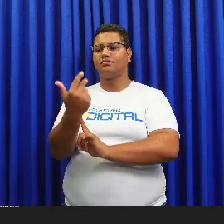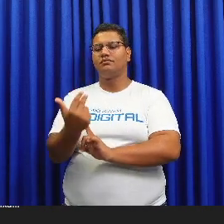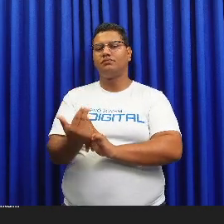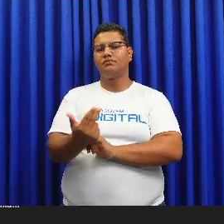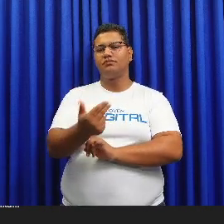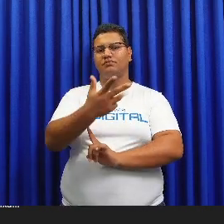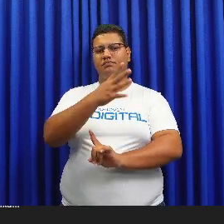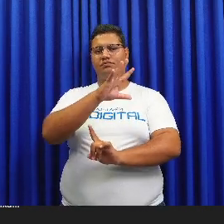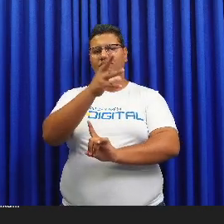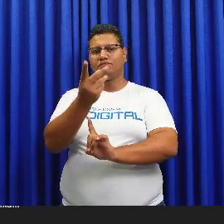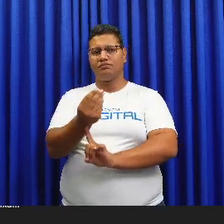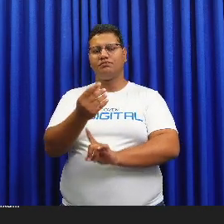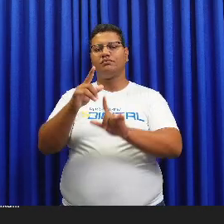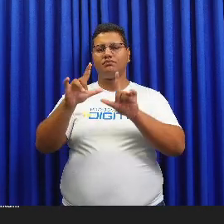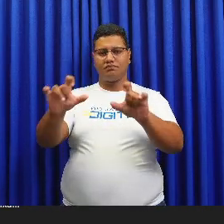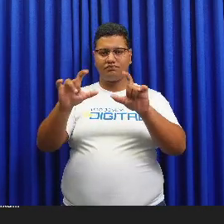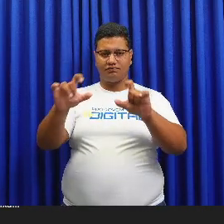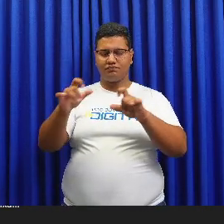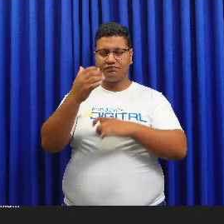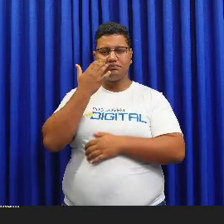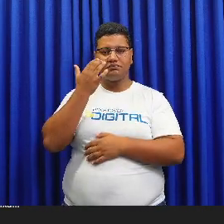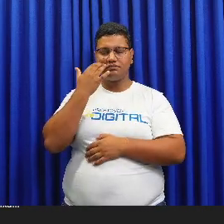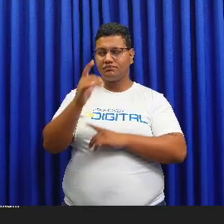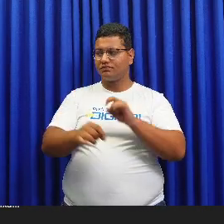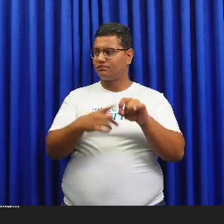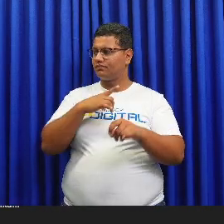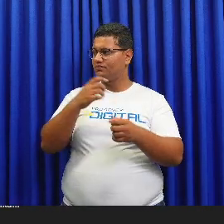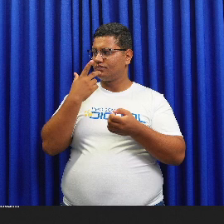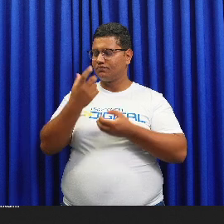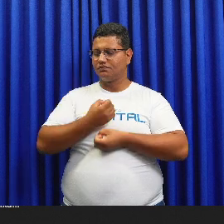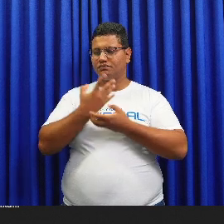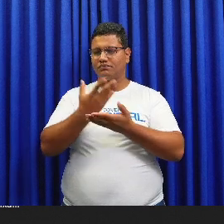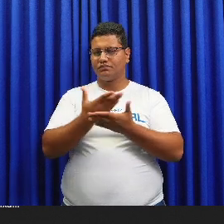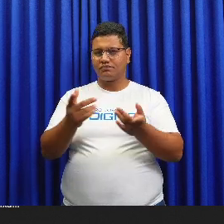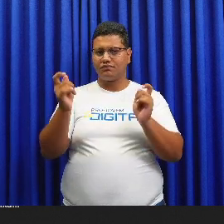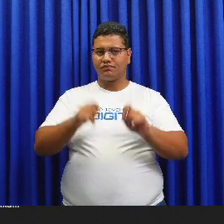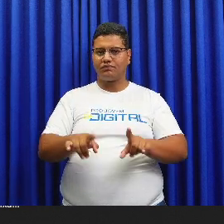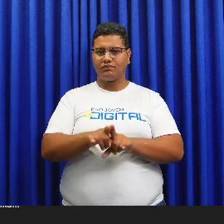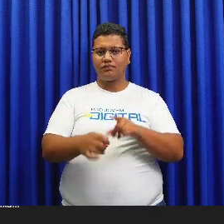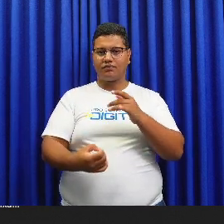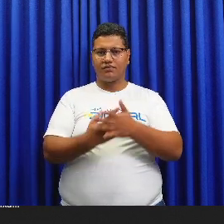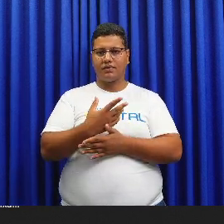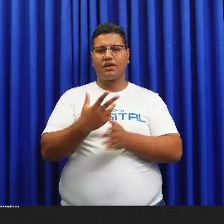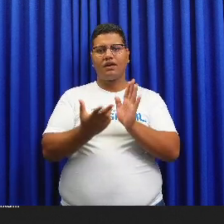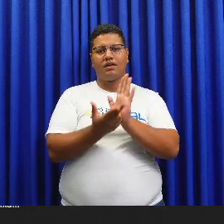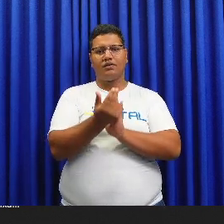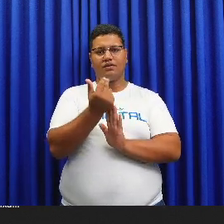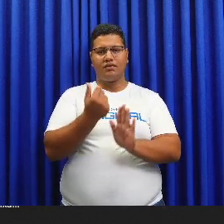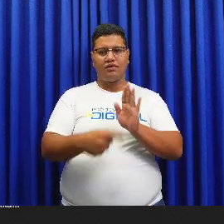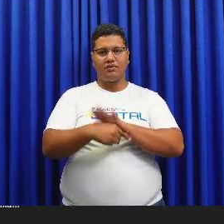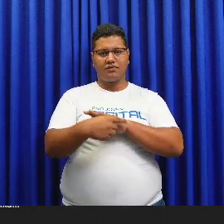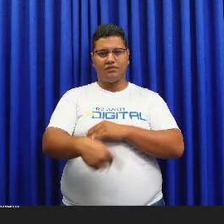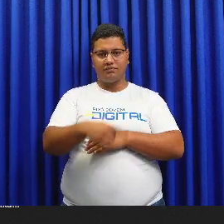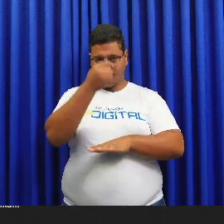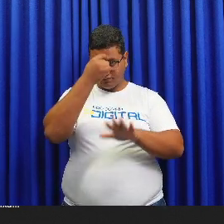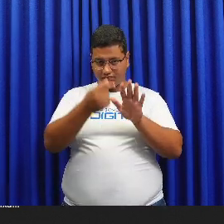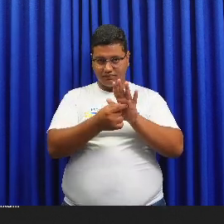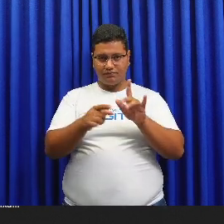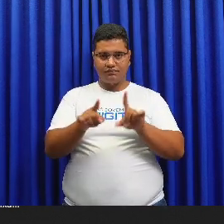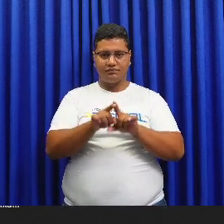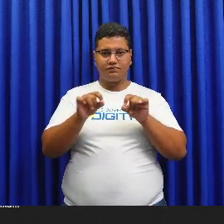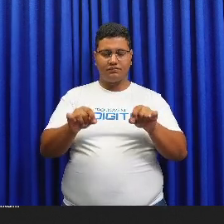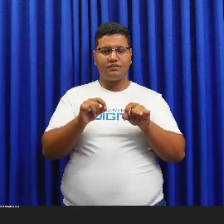nessa aula, a gente havia falado justamente sobre como você pode criar imagens a partir da inteligência artificial.